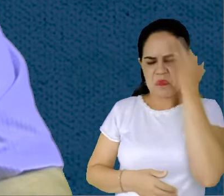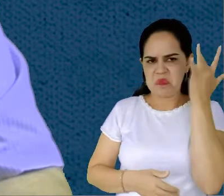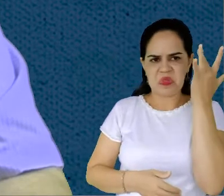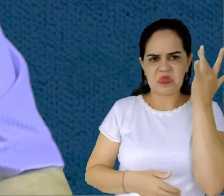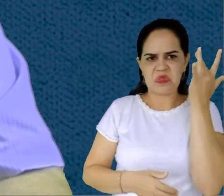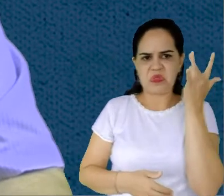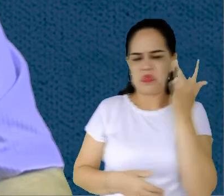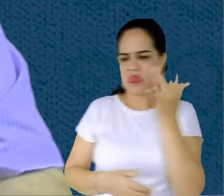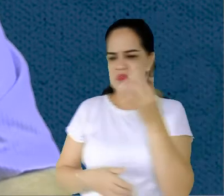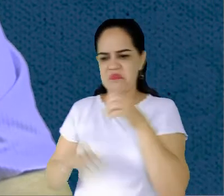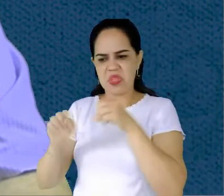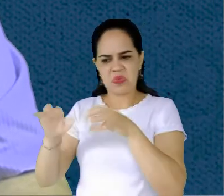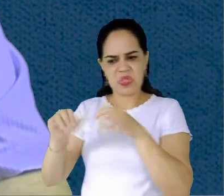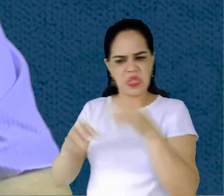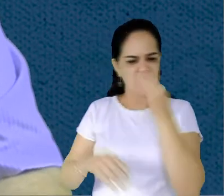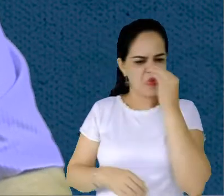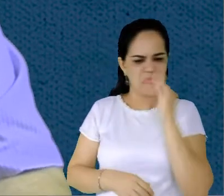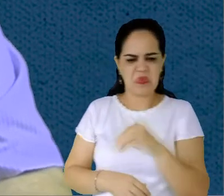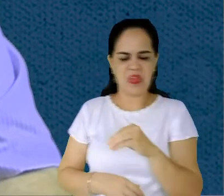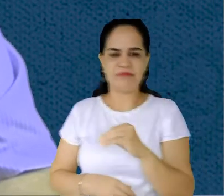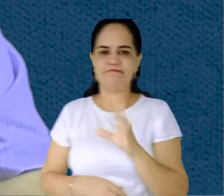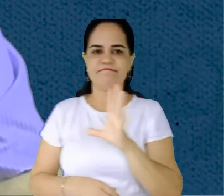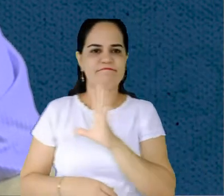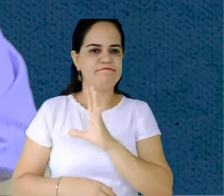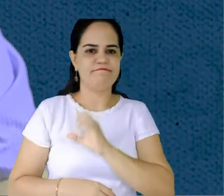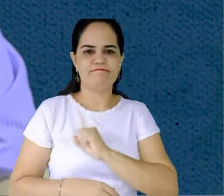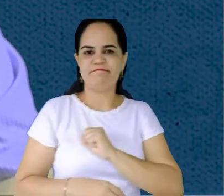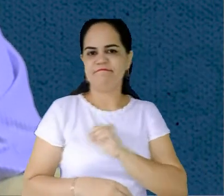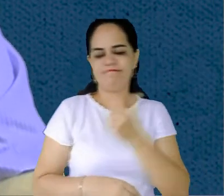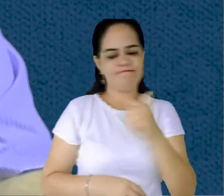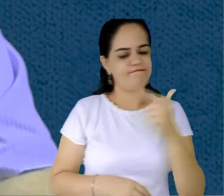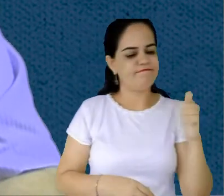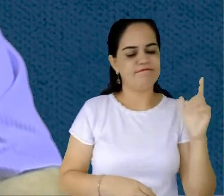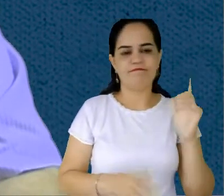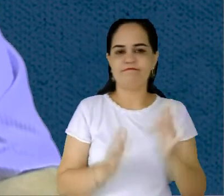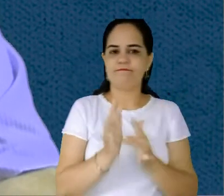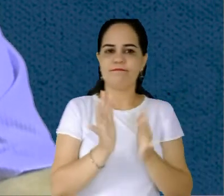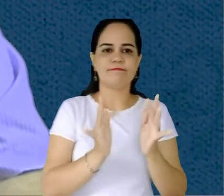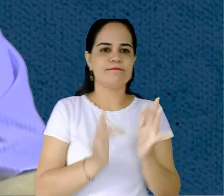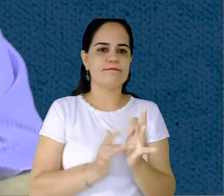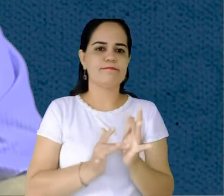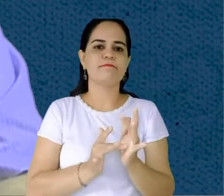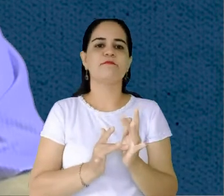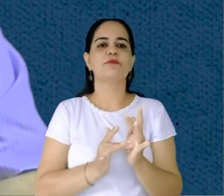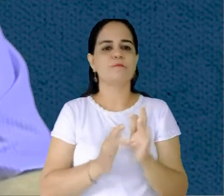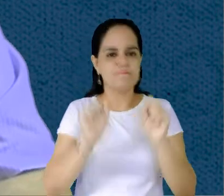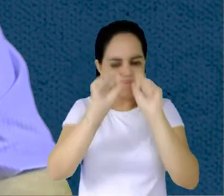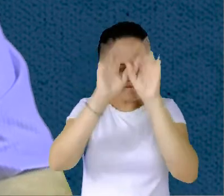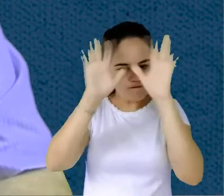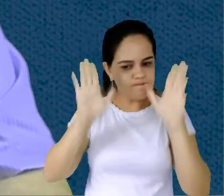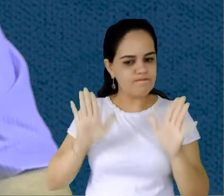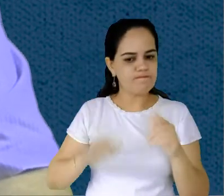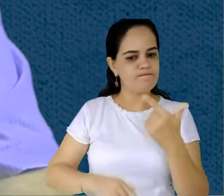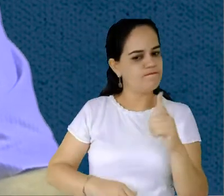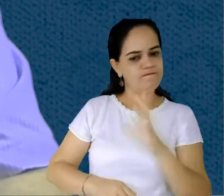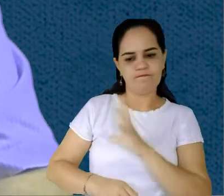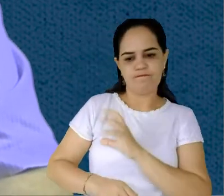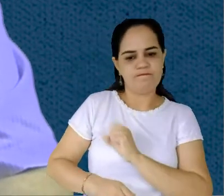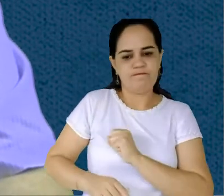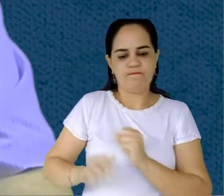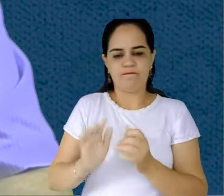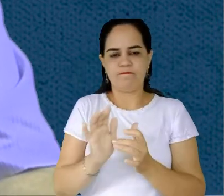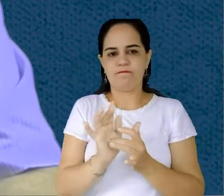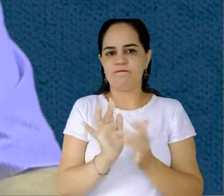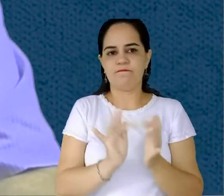Quem não guarda minha palavra é porque não me ama. dito claramente, é porque não me